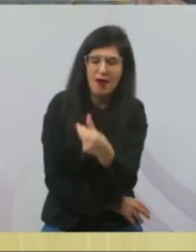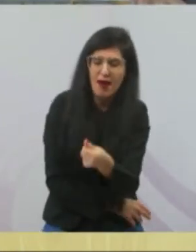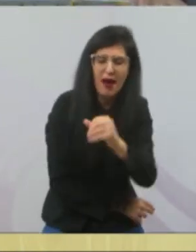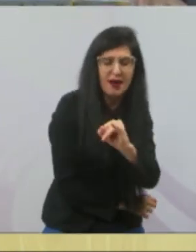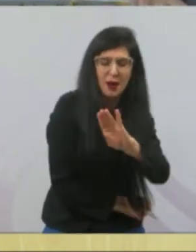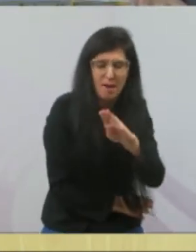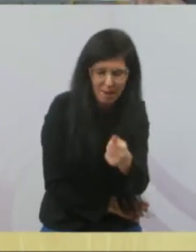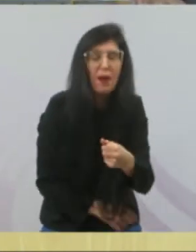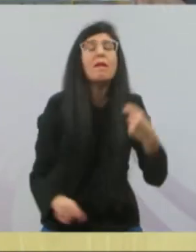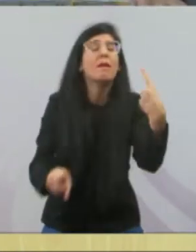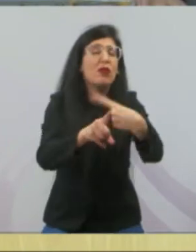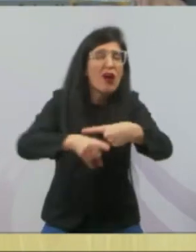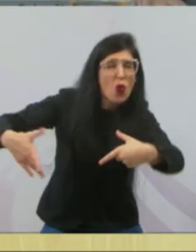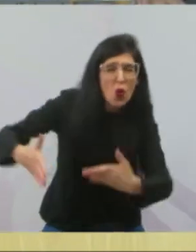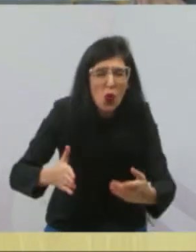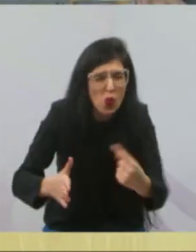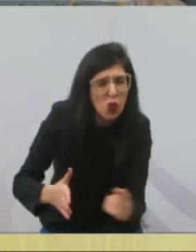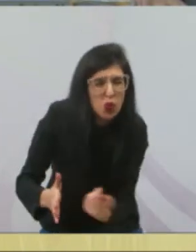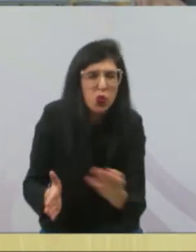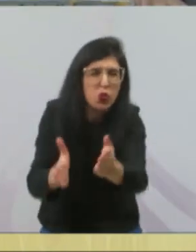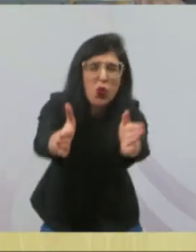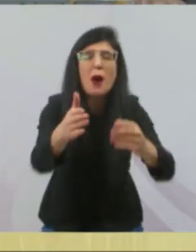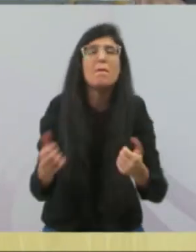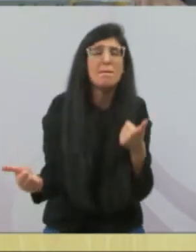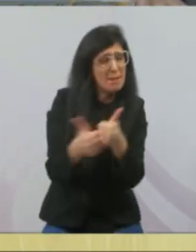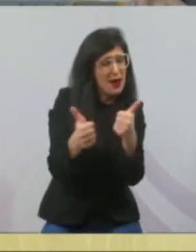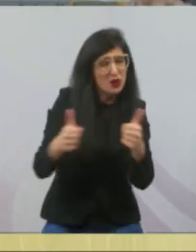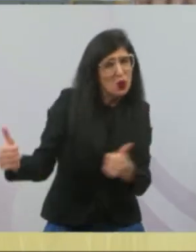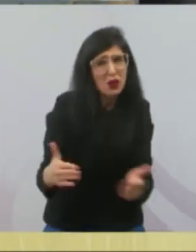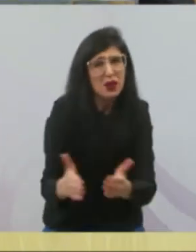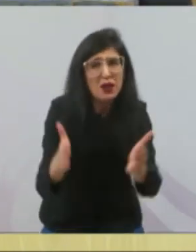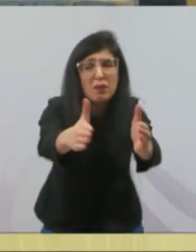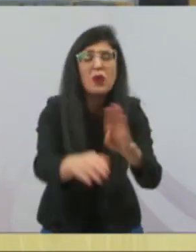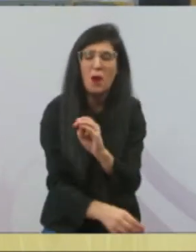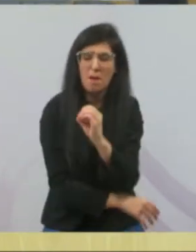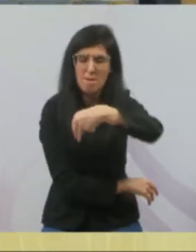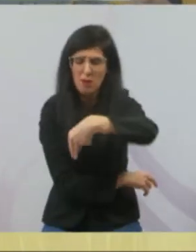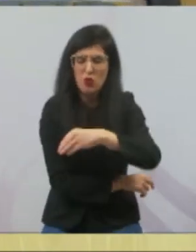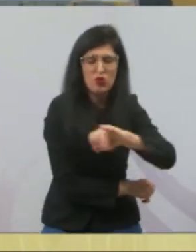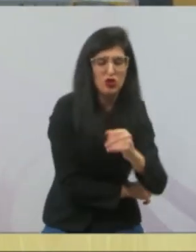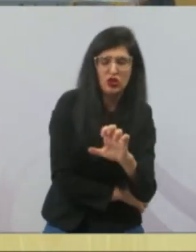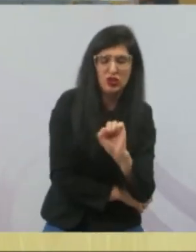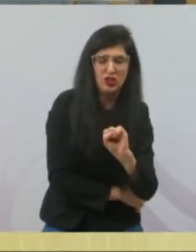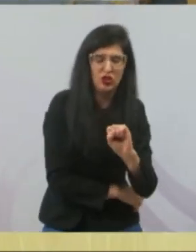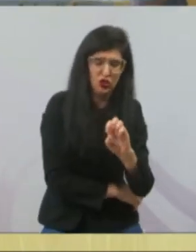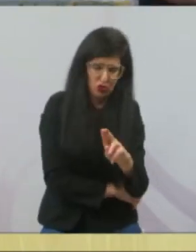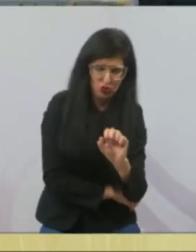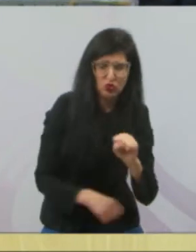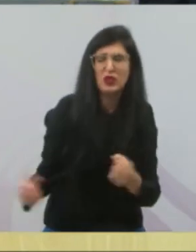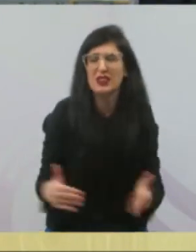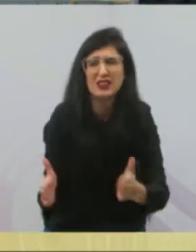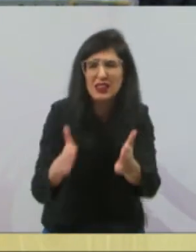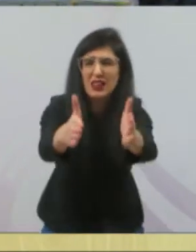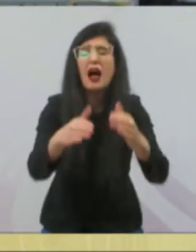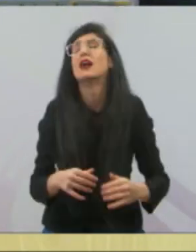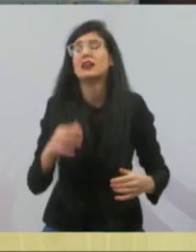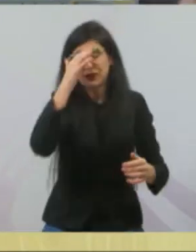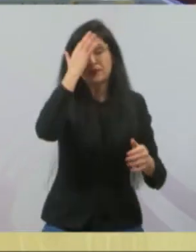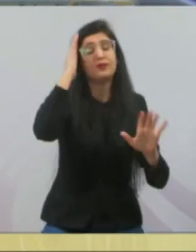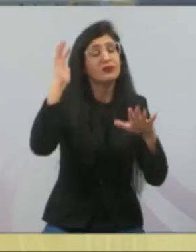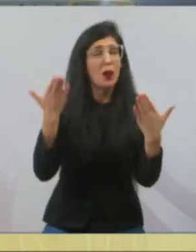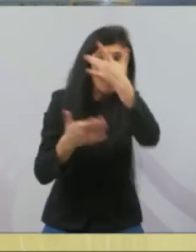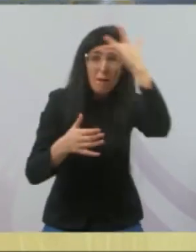Então, eu gostaria muito que a Prefeitura tomasse as devidas providências com relação a esse pedido dessa entidade que faz um trabalho tão bonito na